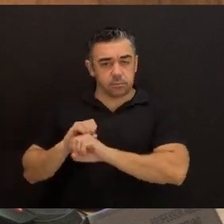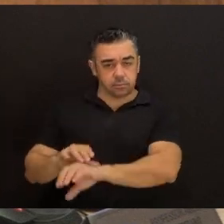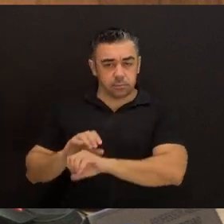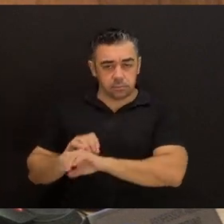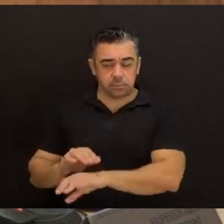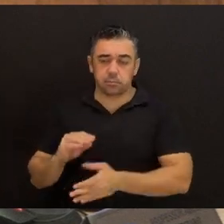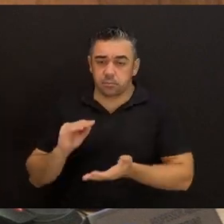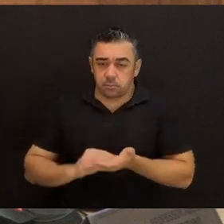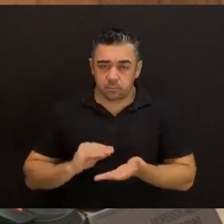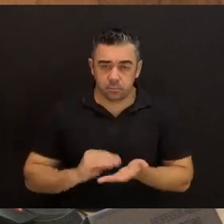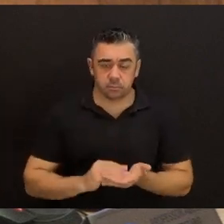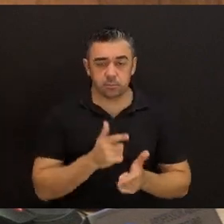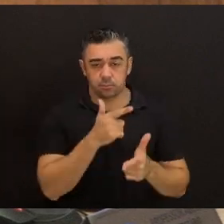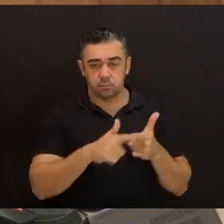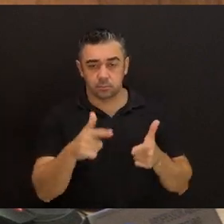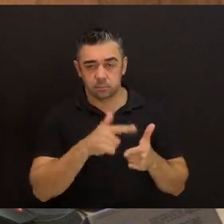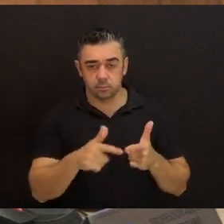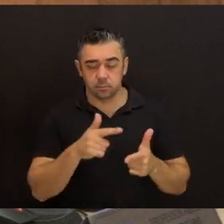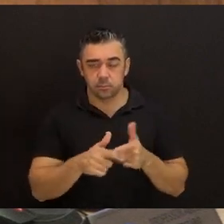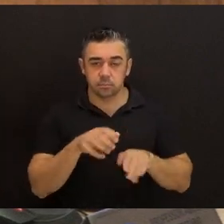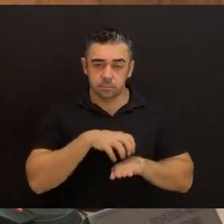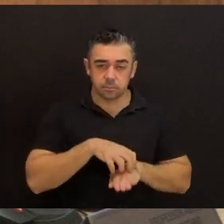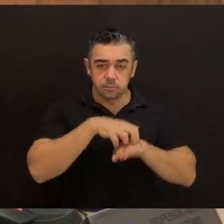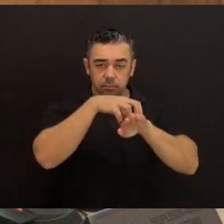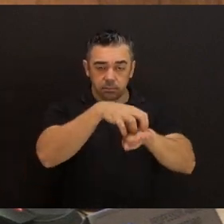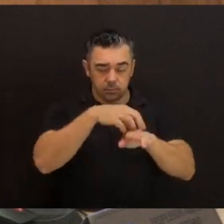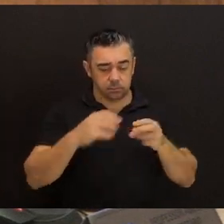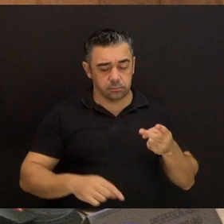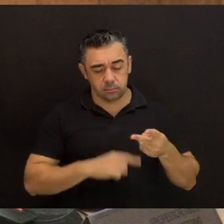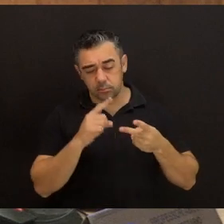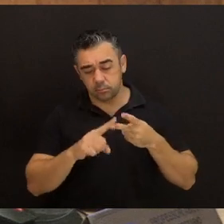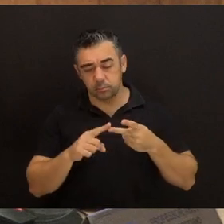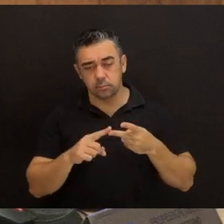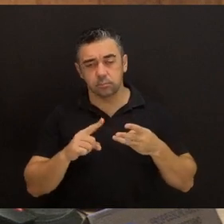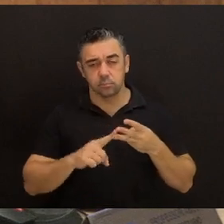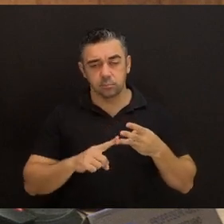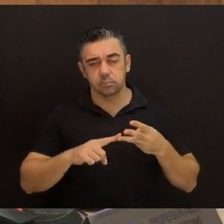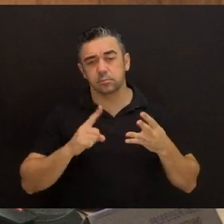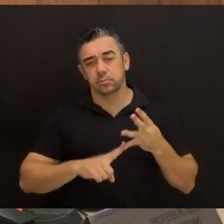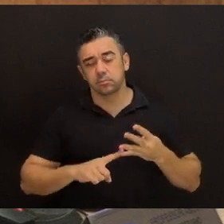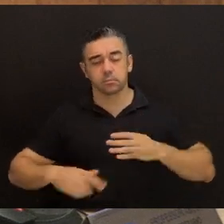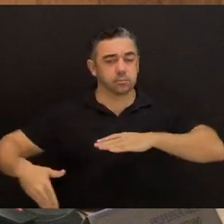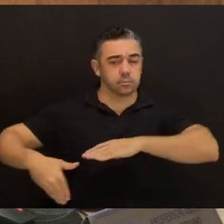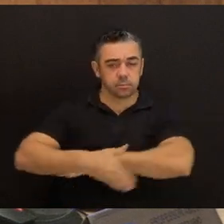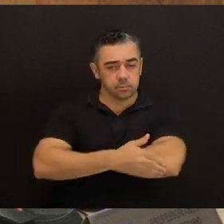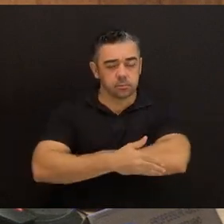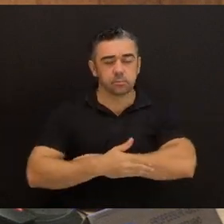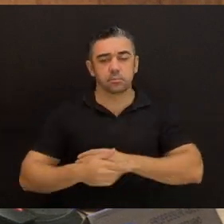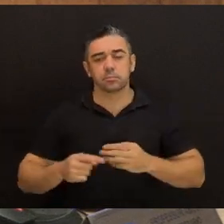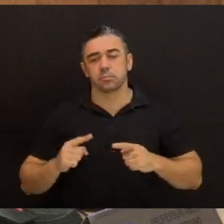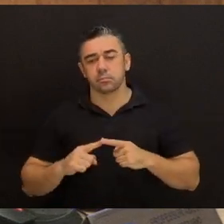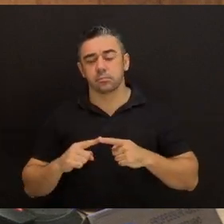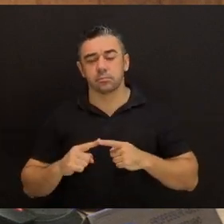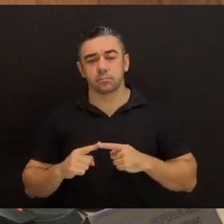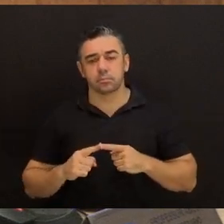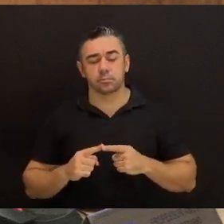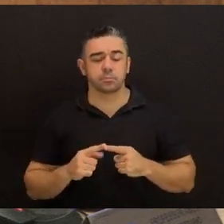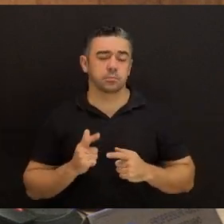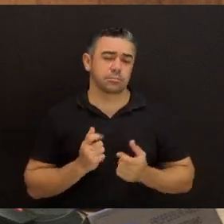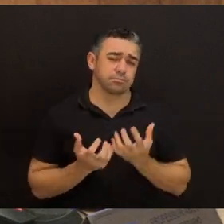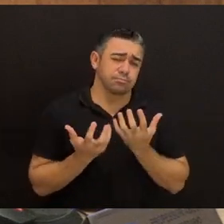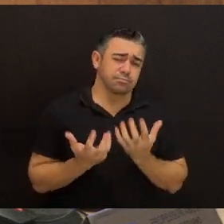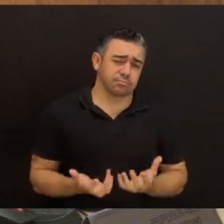no transporte nas malhas viárias nas calçadas nós temos excesso é de projetos que